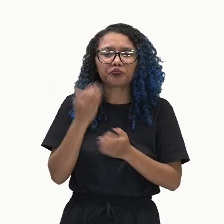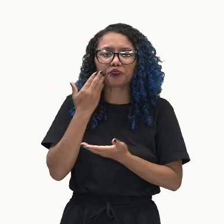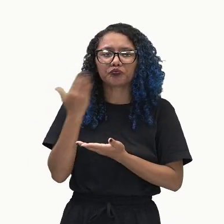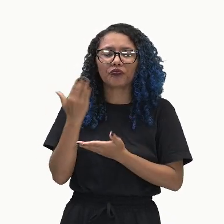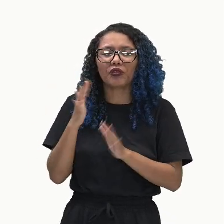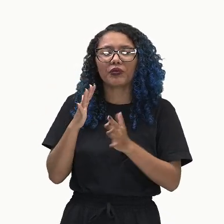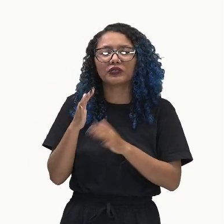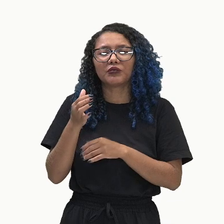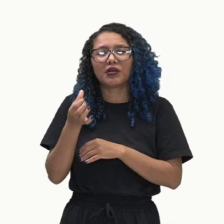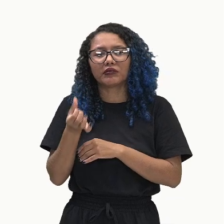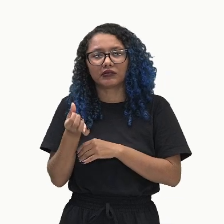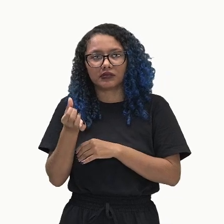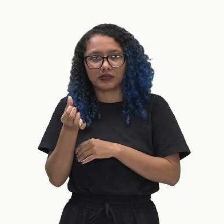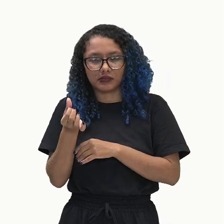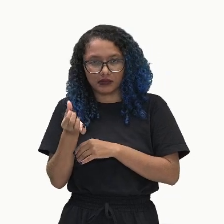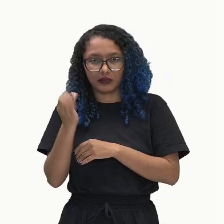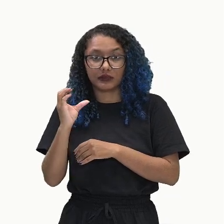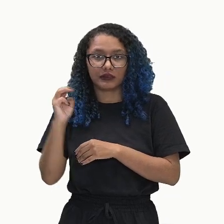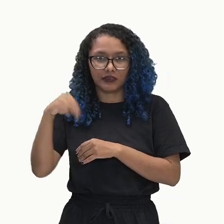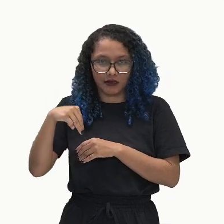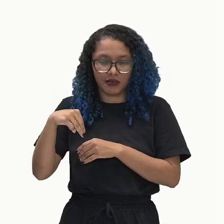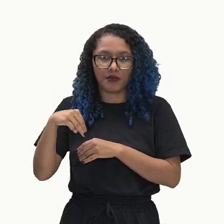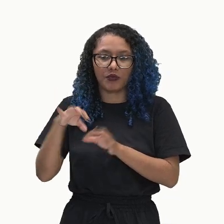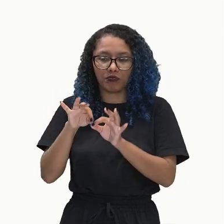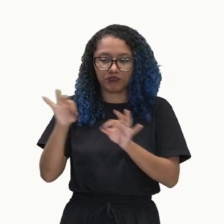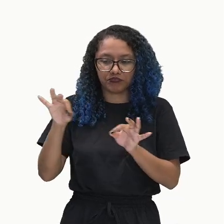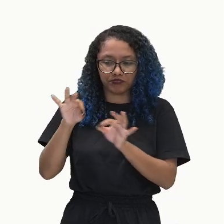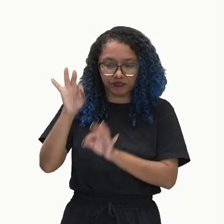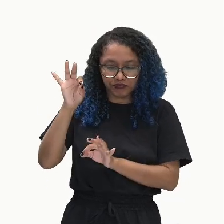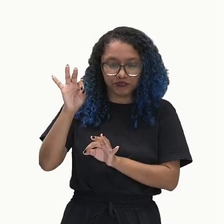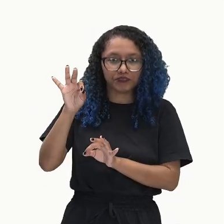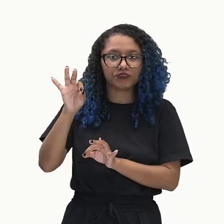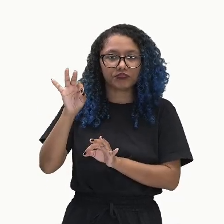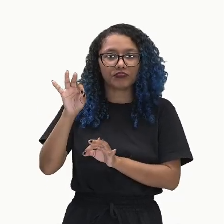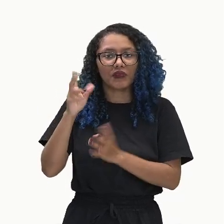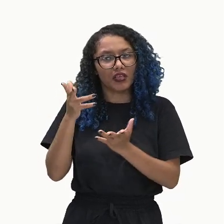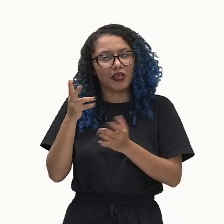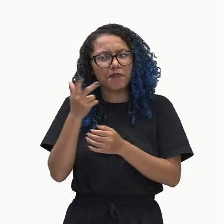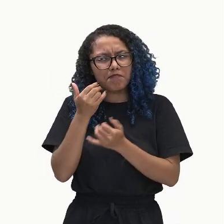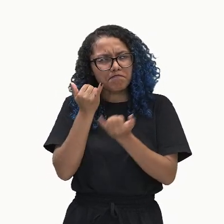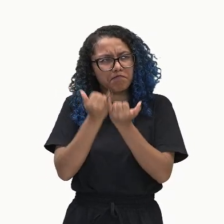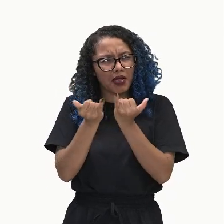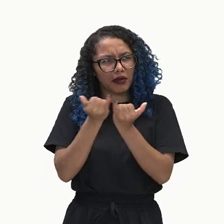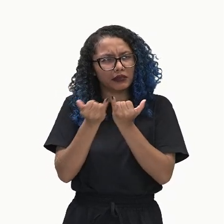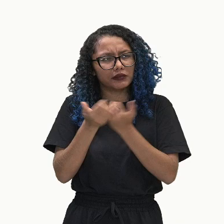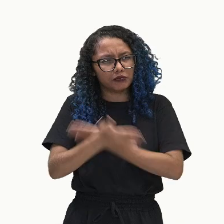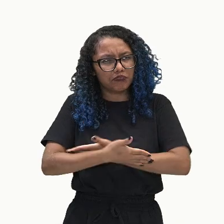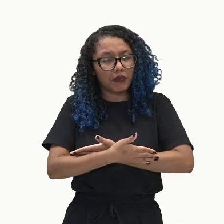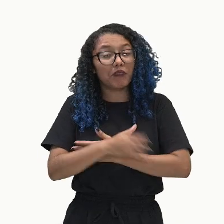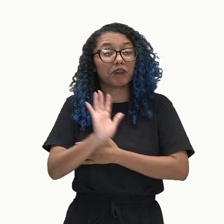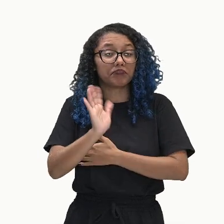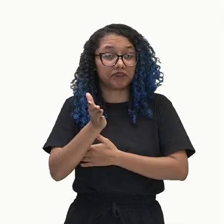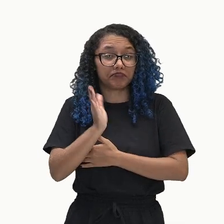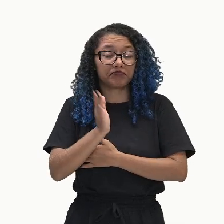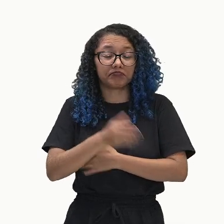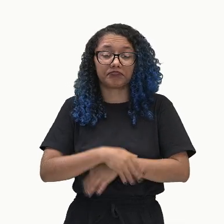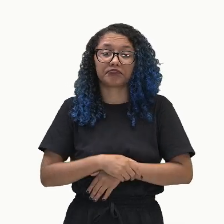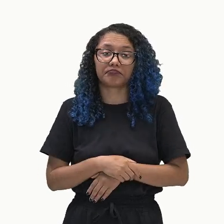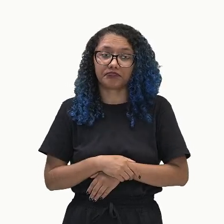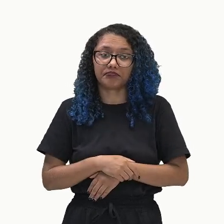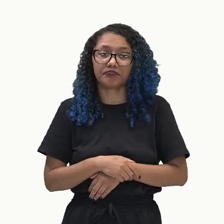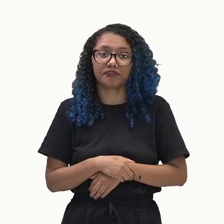6 centímetros de comprimento e uma aparência que já é a de um bebê, como vocês podem ver. E aí,